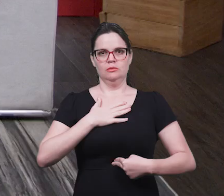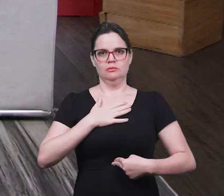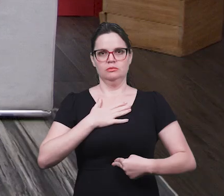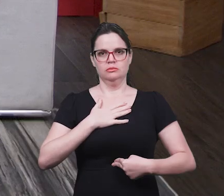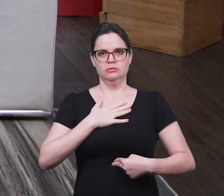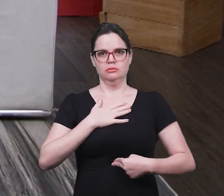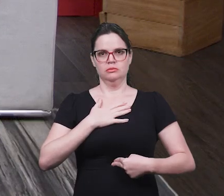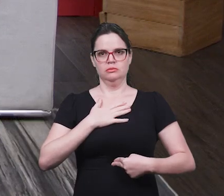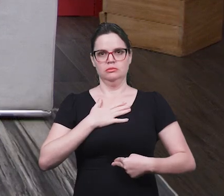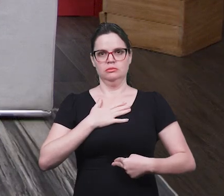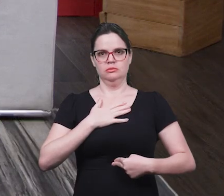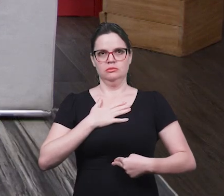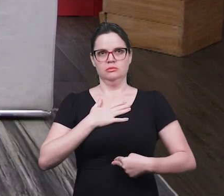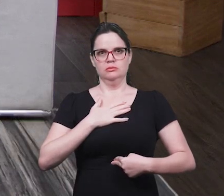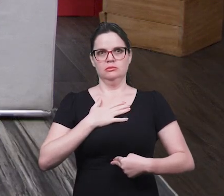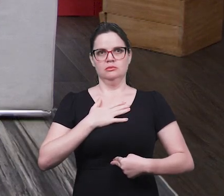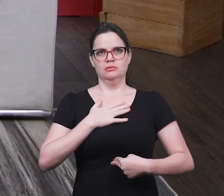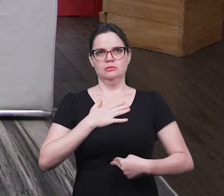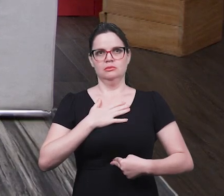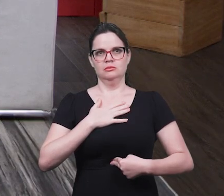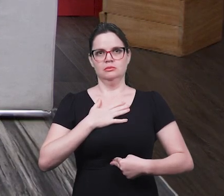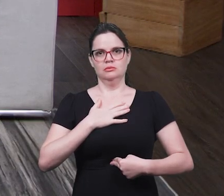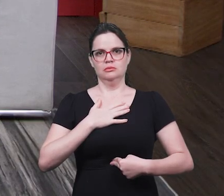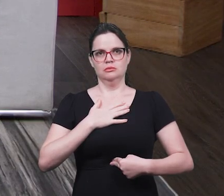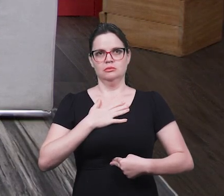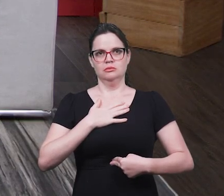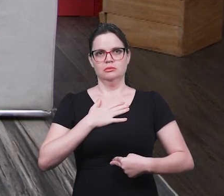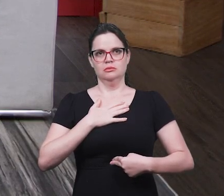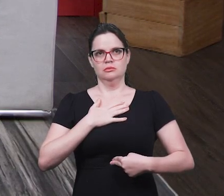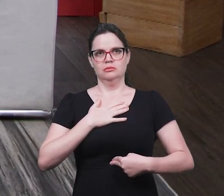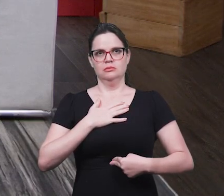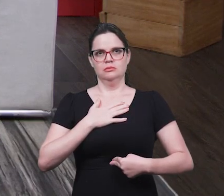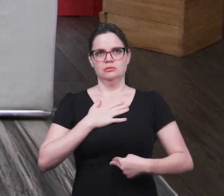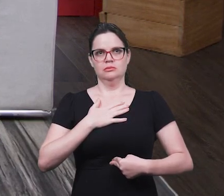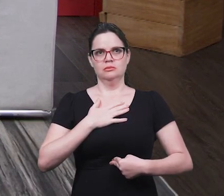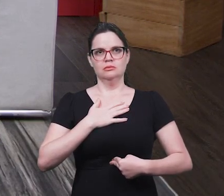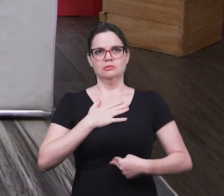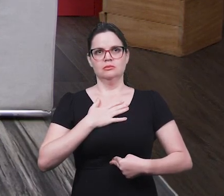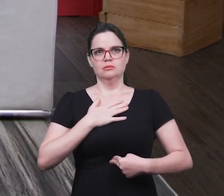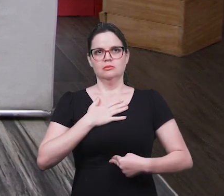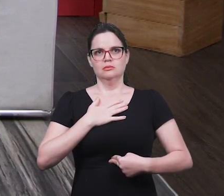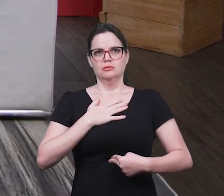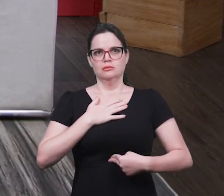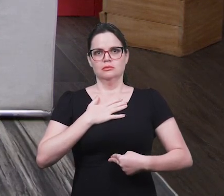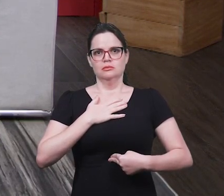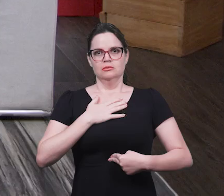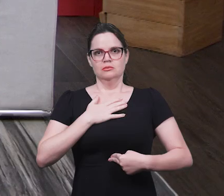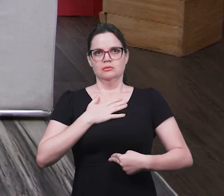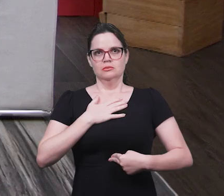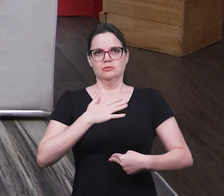e aumentar a capacidade dela de retenção do ar. Então, ela vai inalar o ar,